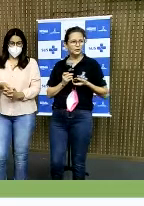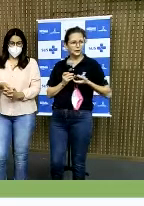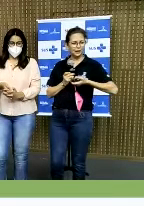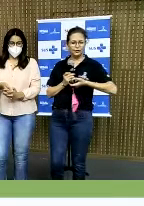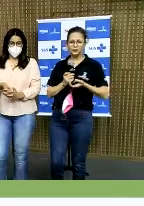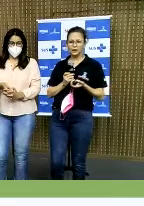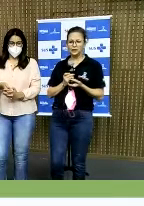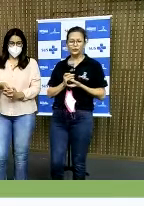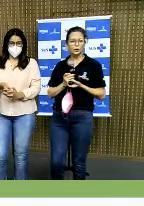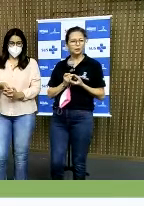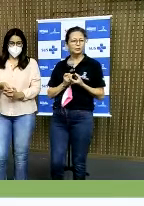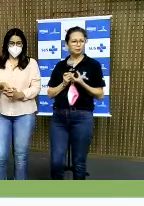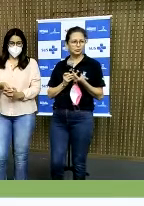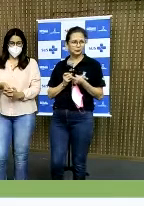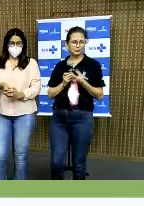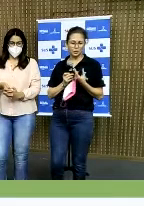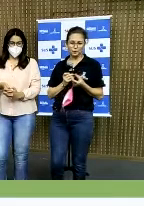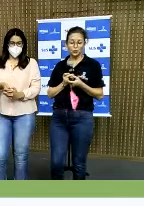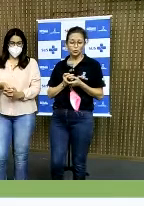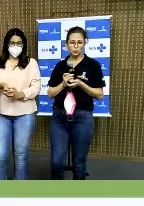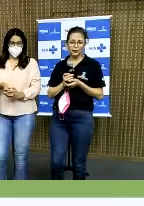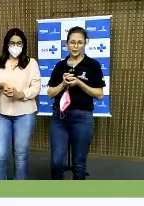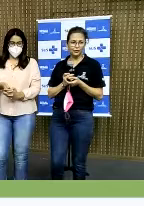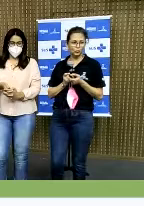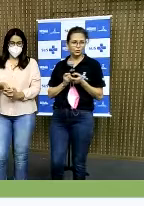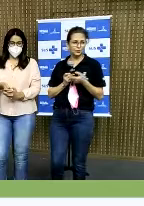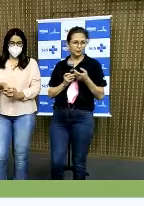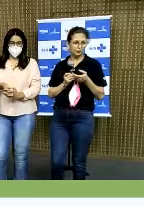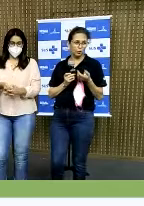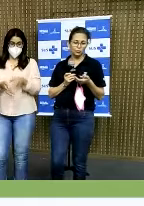então teve, a gente ficou somente com uma e